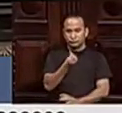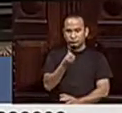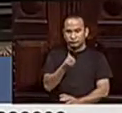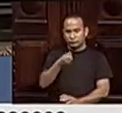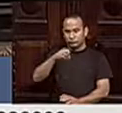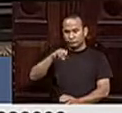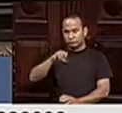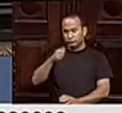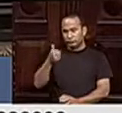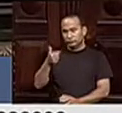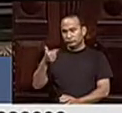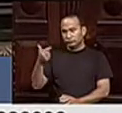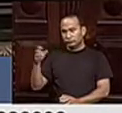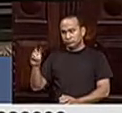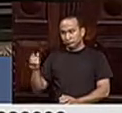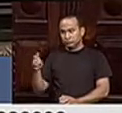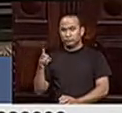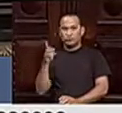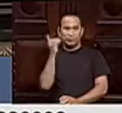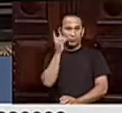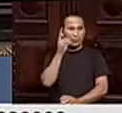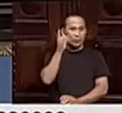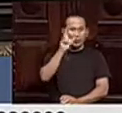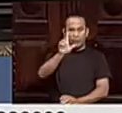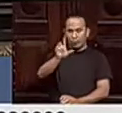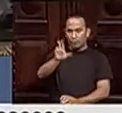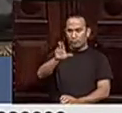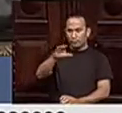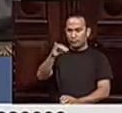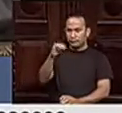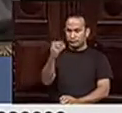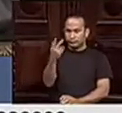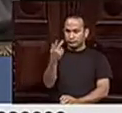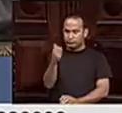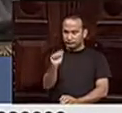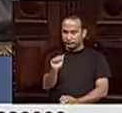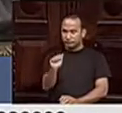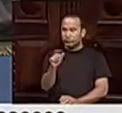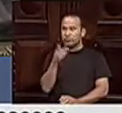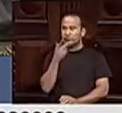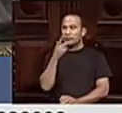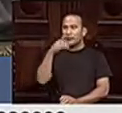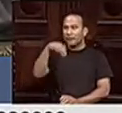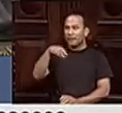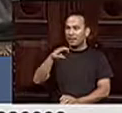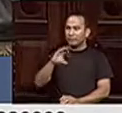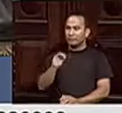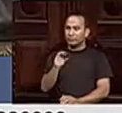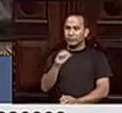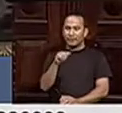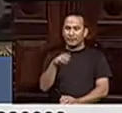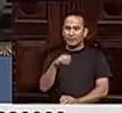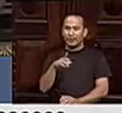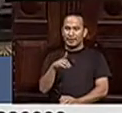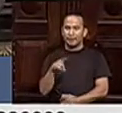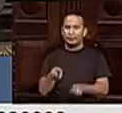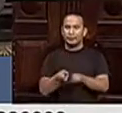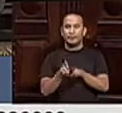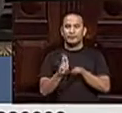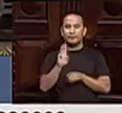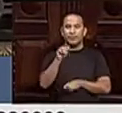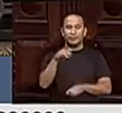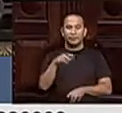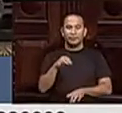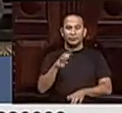669 de 2015 da deputada Lucinha, com a coautoria dos deputados Márcio Canela e Vaguinho. Nesse projeto,